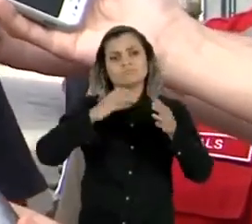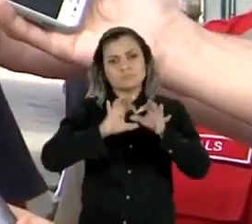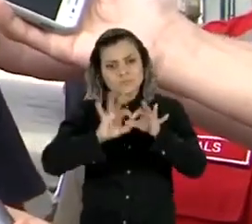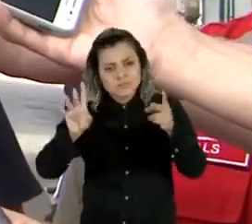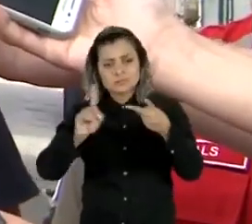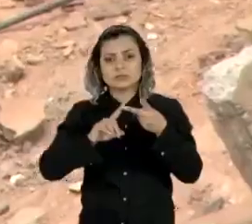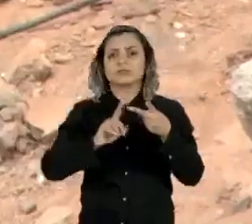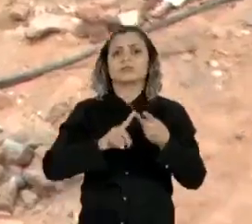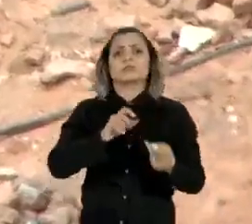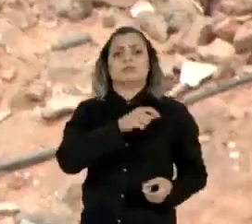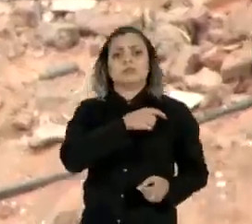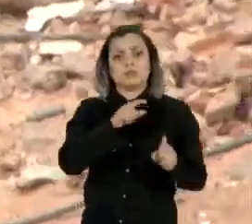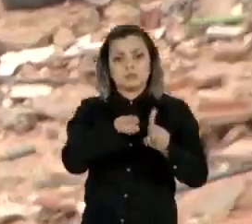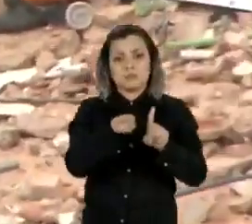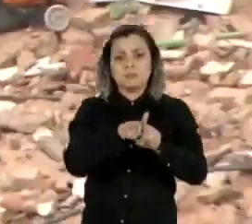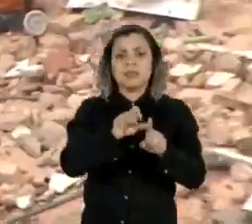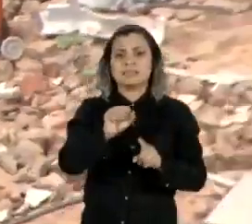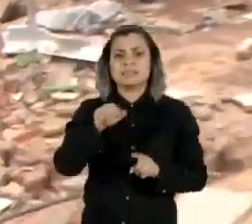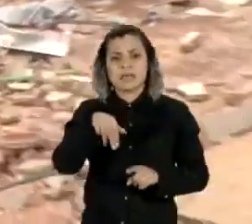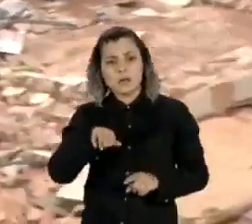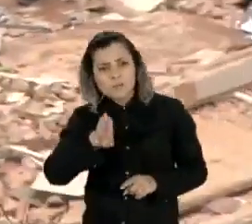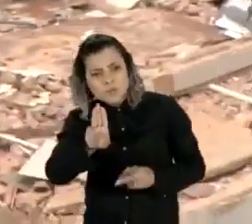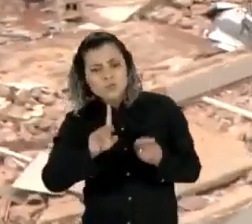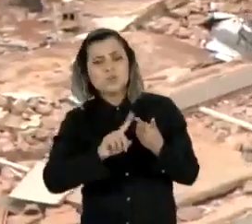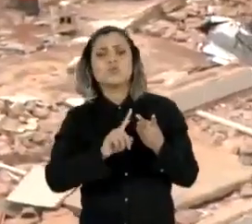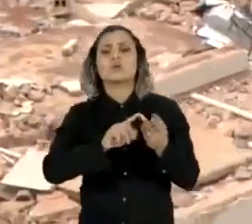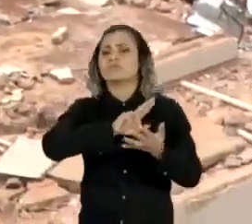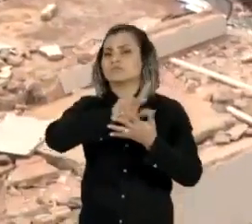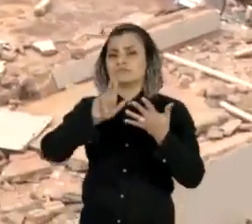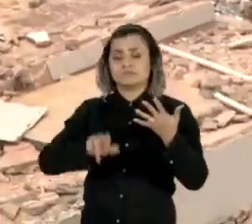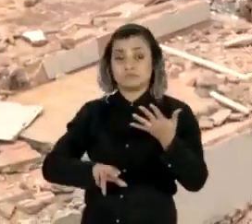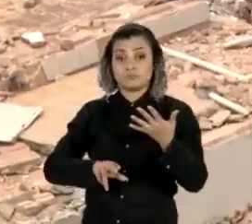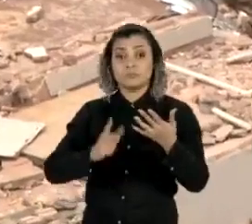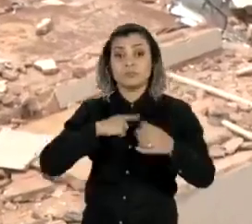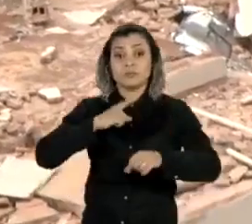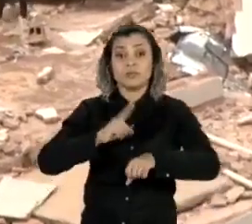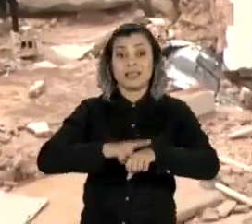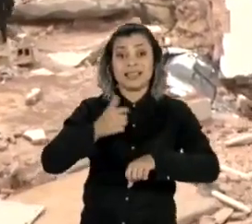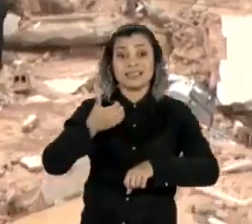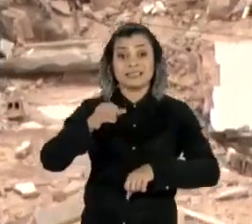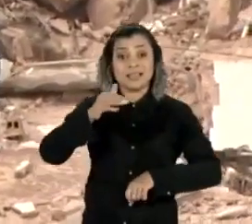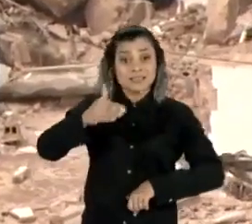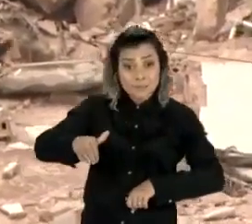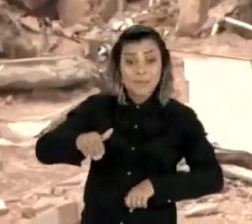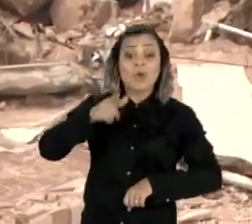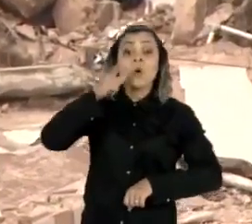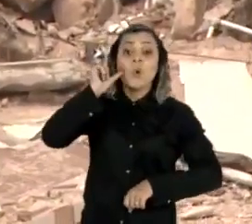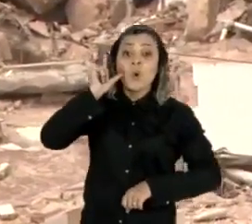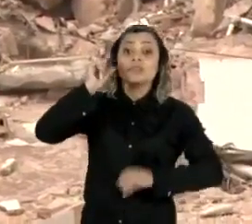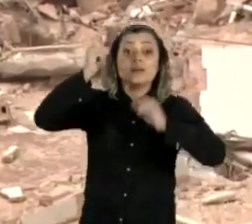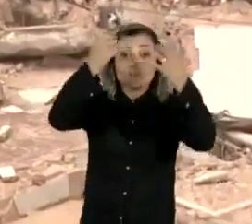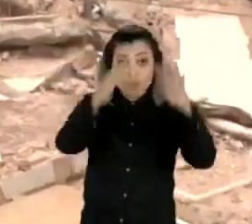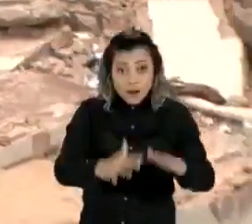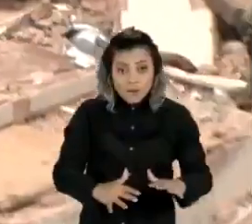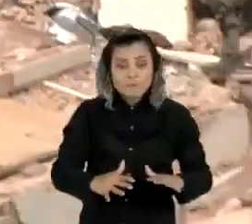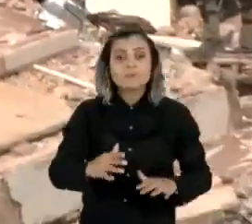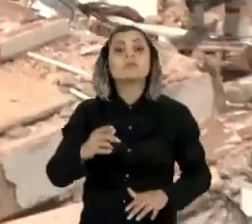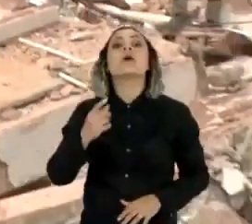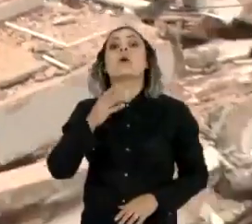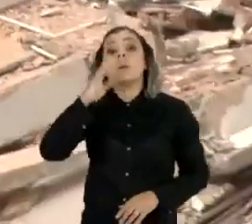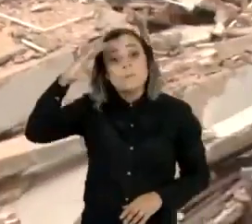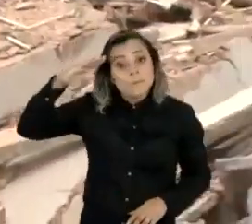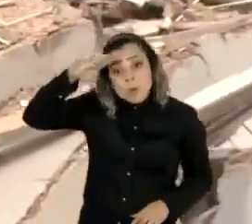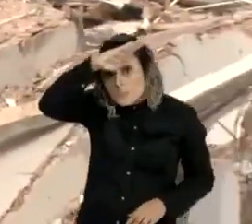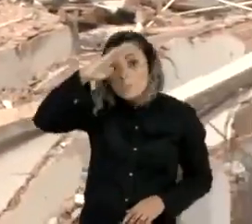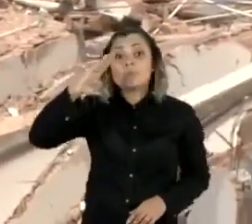Vermelha Brasileira. Por volta das 10h30 da manhã, exatamente o horário em que o prédio desabou, os bombeiros escutaram um pedido